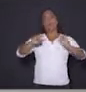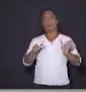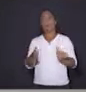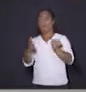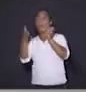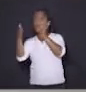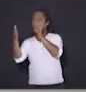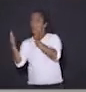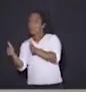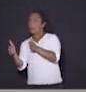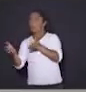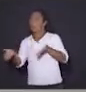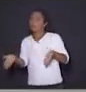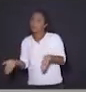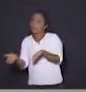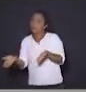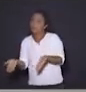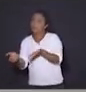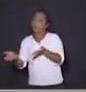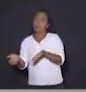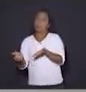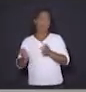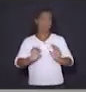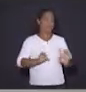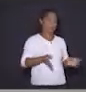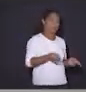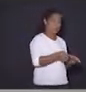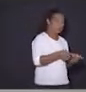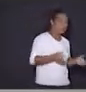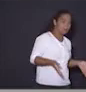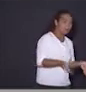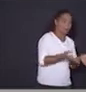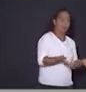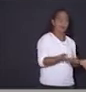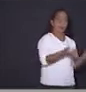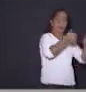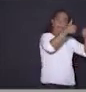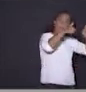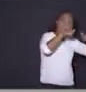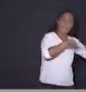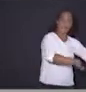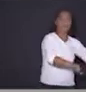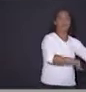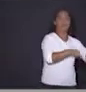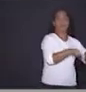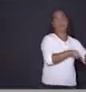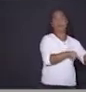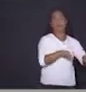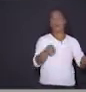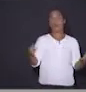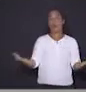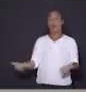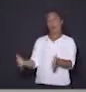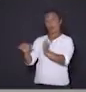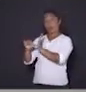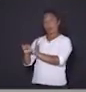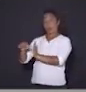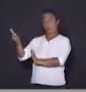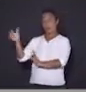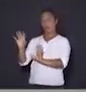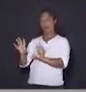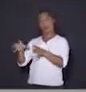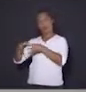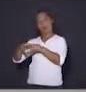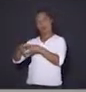potencializa o que de pior tem no ser humano ela também pela primeira vez permitiu que os grupos que sempre